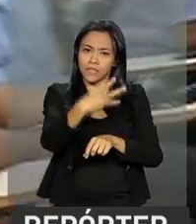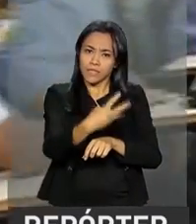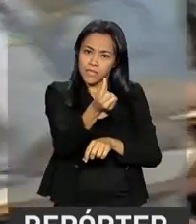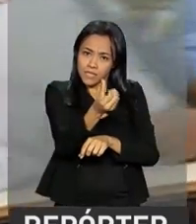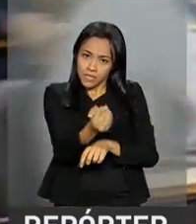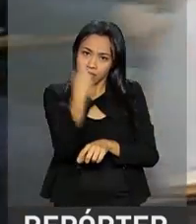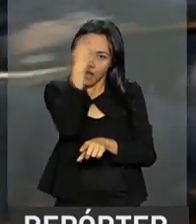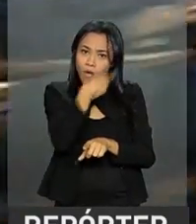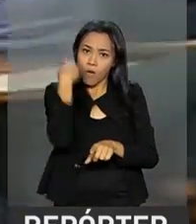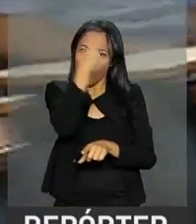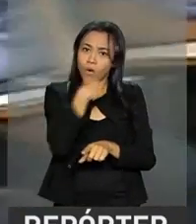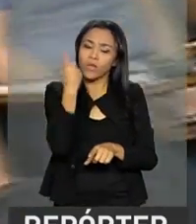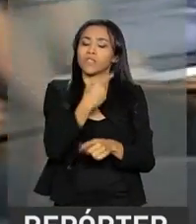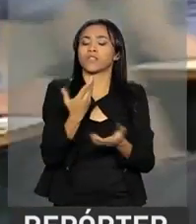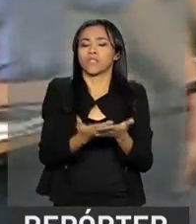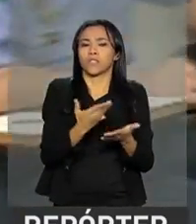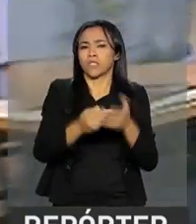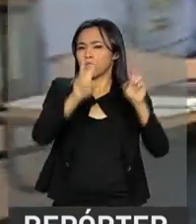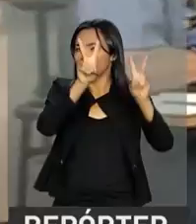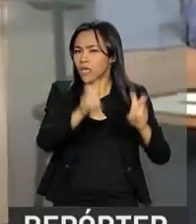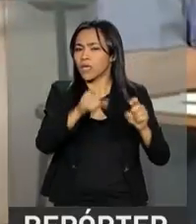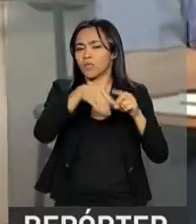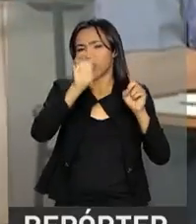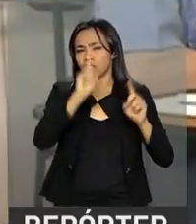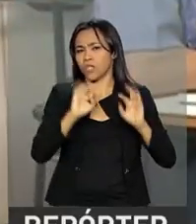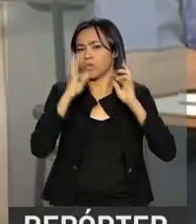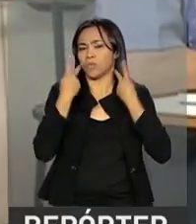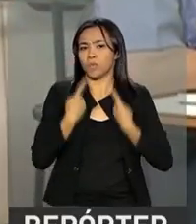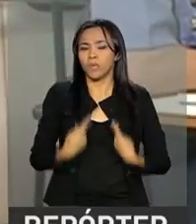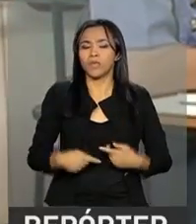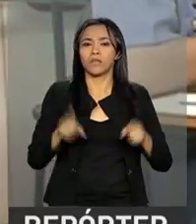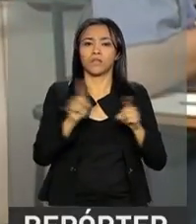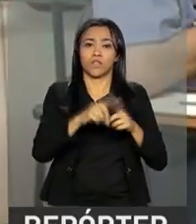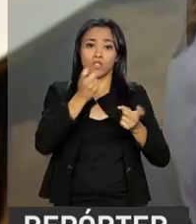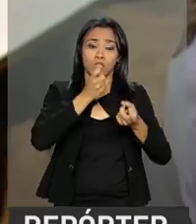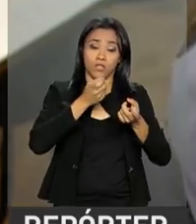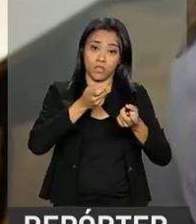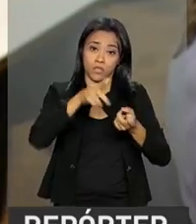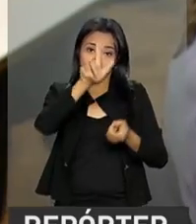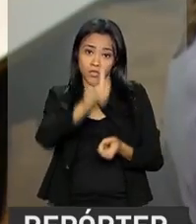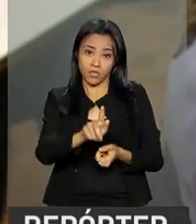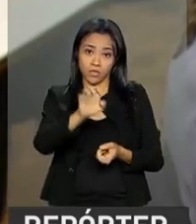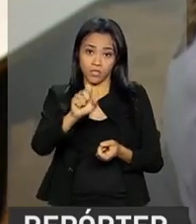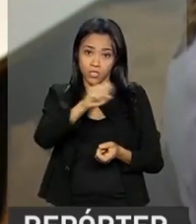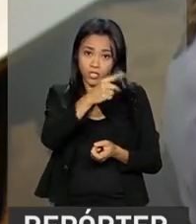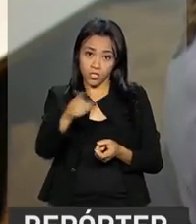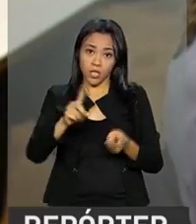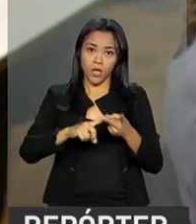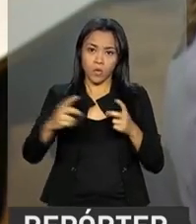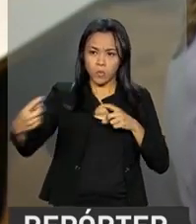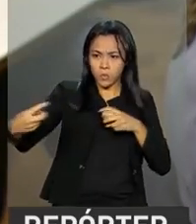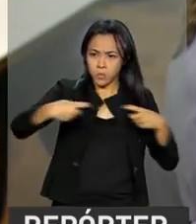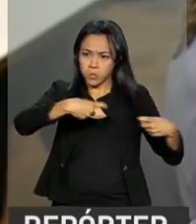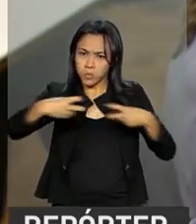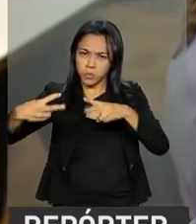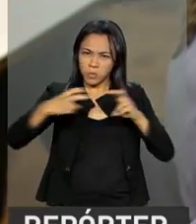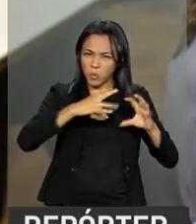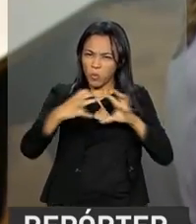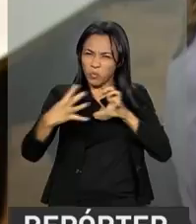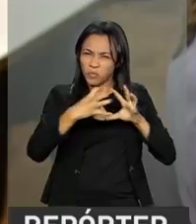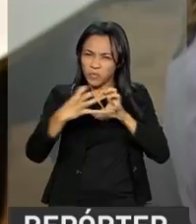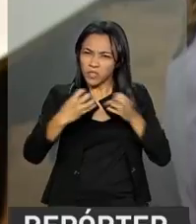aprenderam sobre gestão e segurança pública, direitos humanos aplicados à atuação policial, mediação de conflitos, policiamento